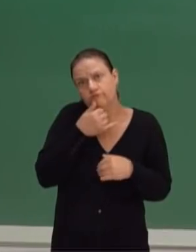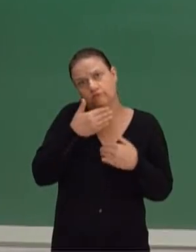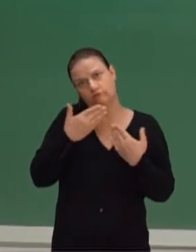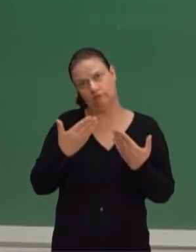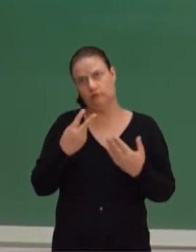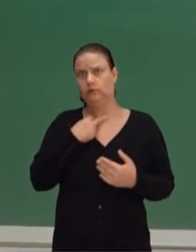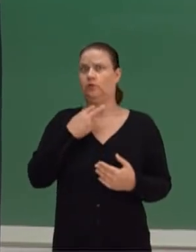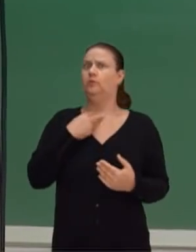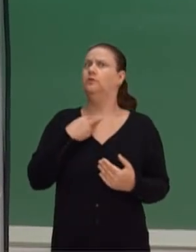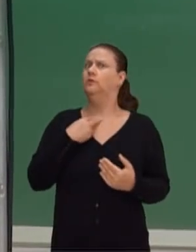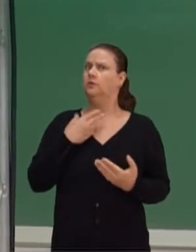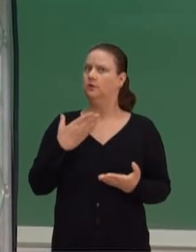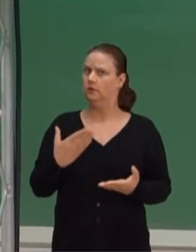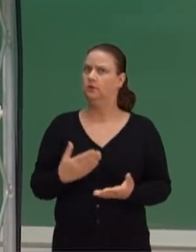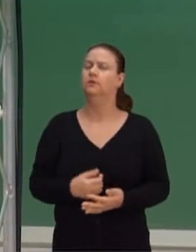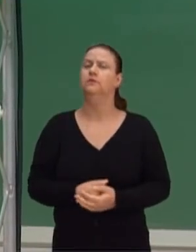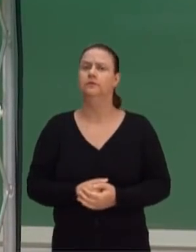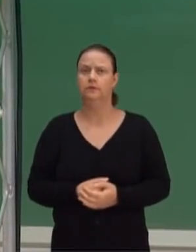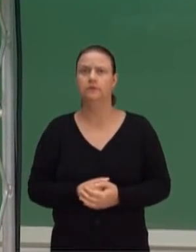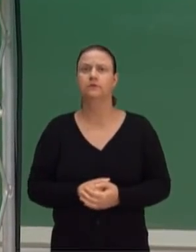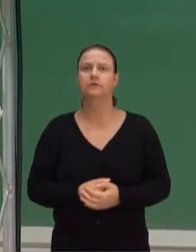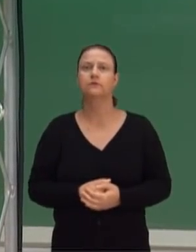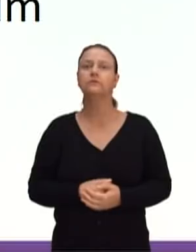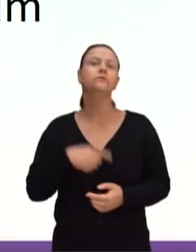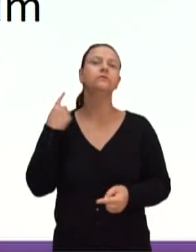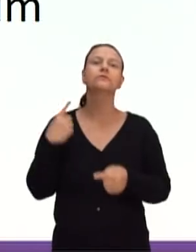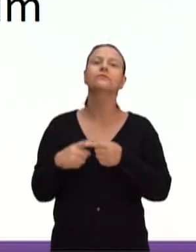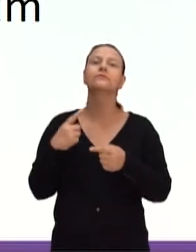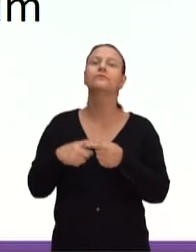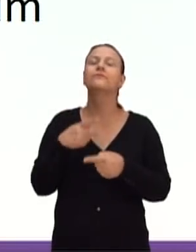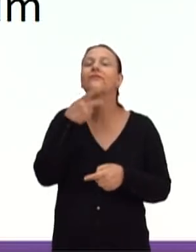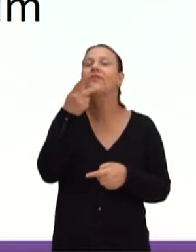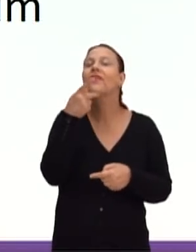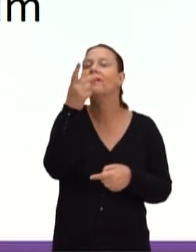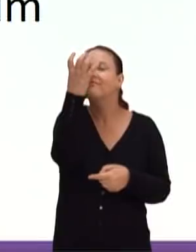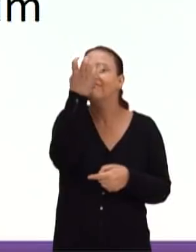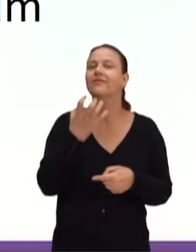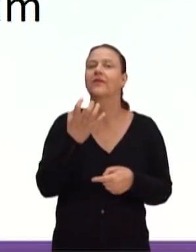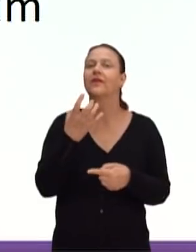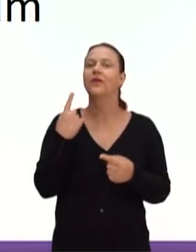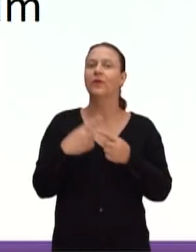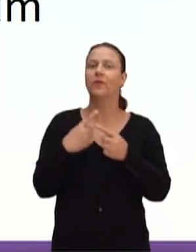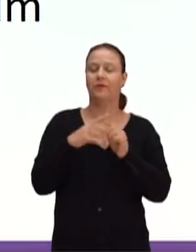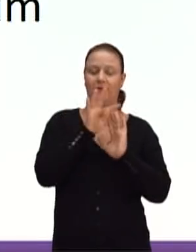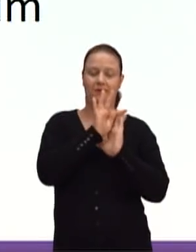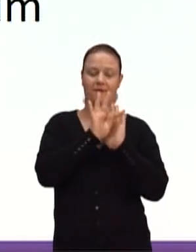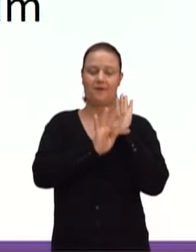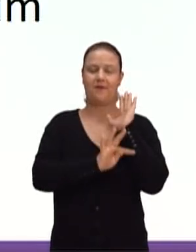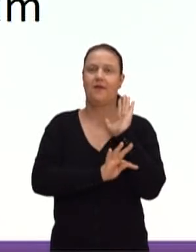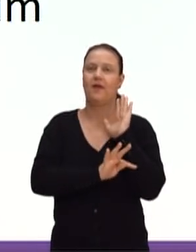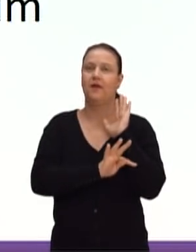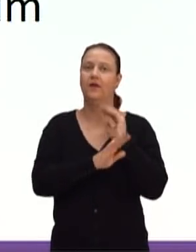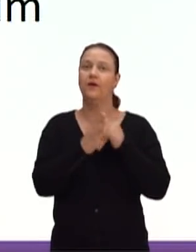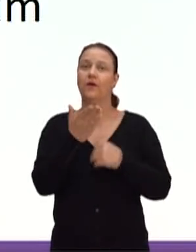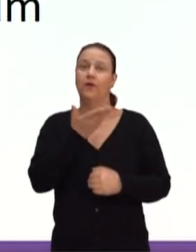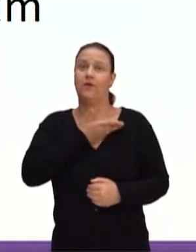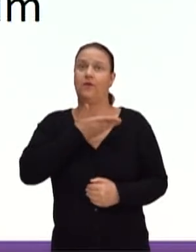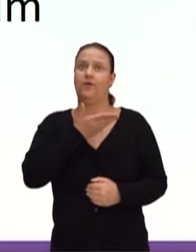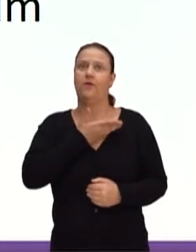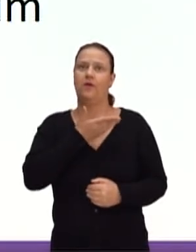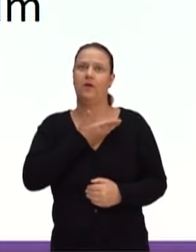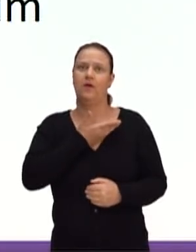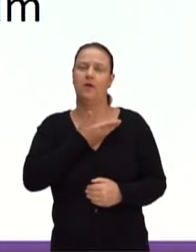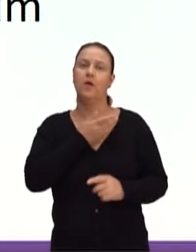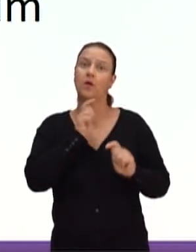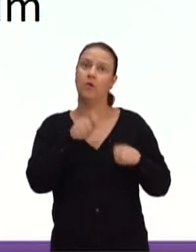Nós não podemos. Por que falar bem sério? Porque o texto do nosso colega